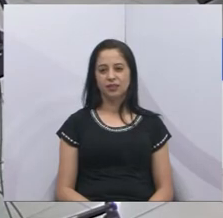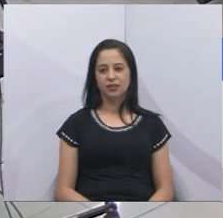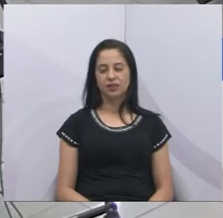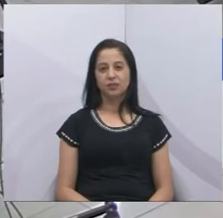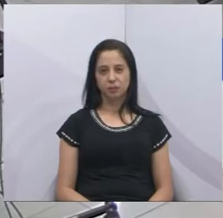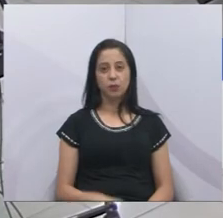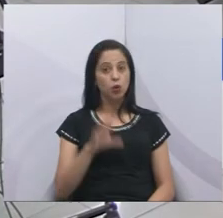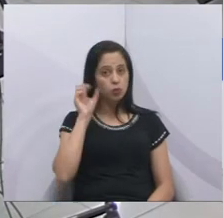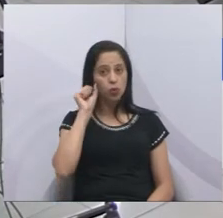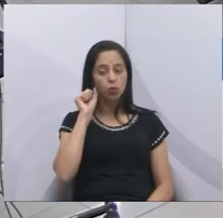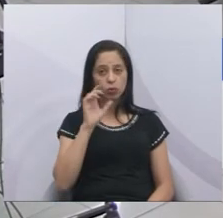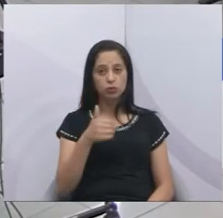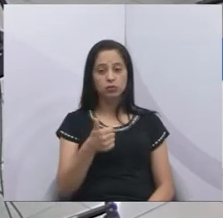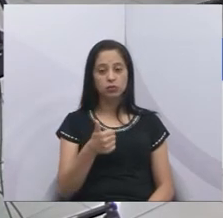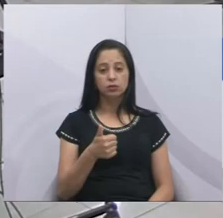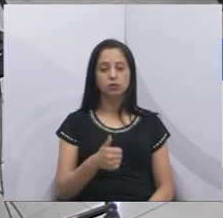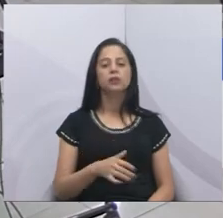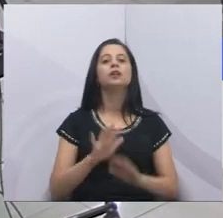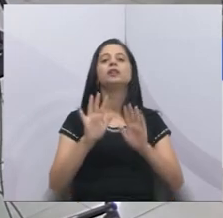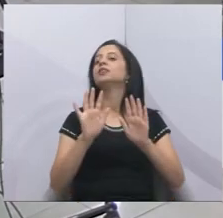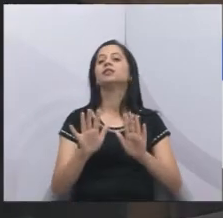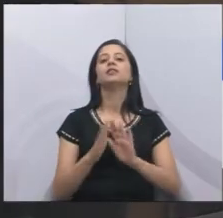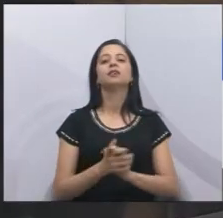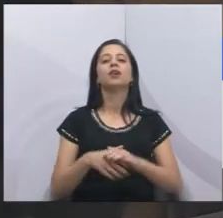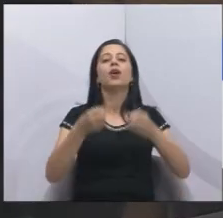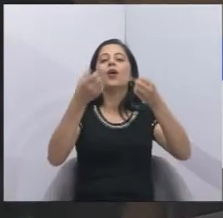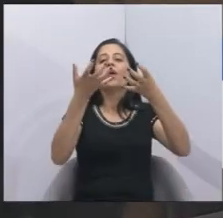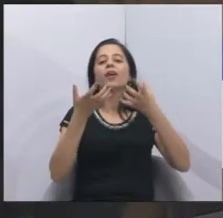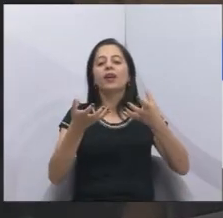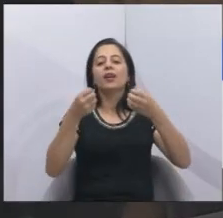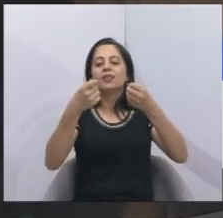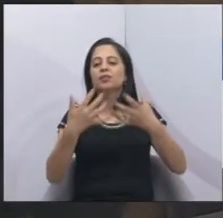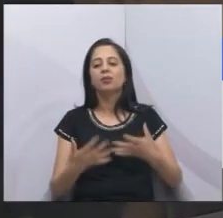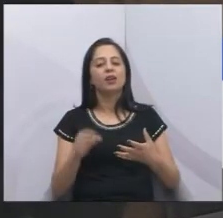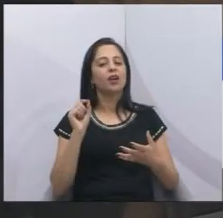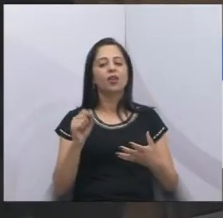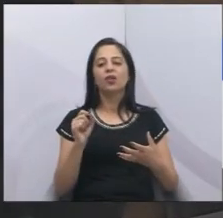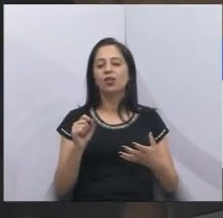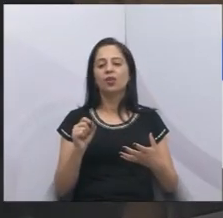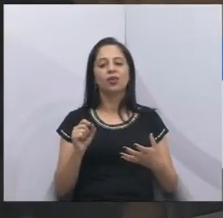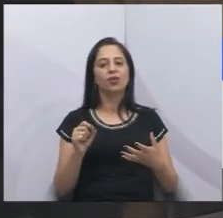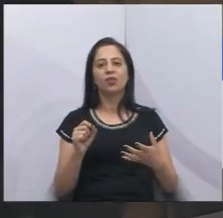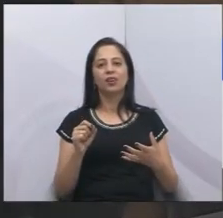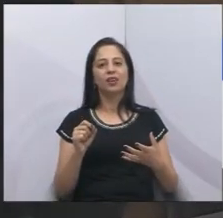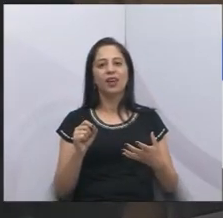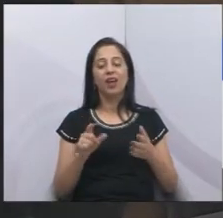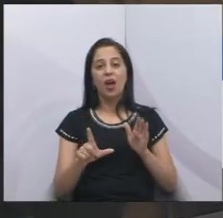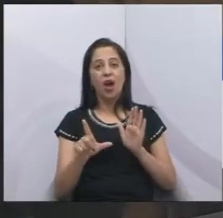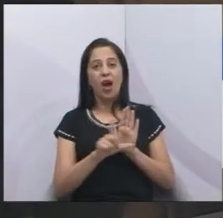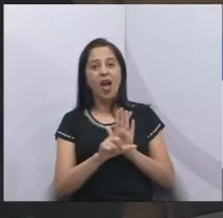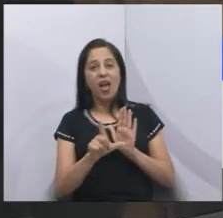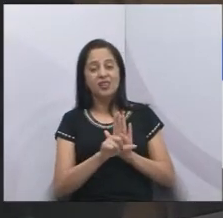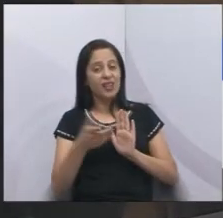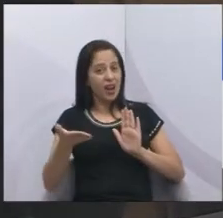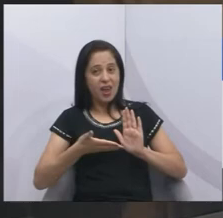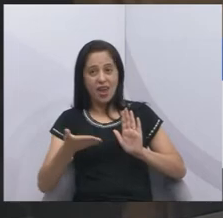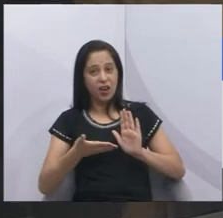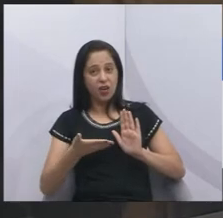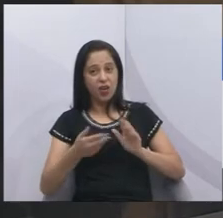Está saindo? Agora foi. E dizer que o que estamos votando aqui é o cerceamento de liberdade das